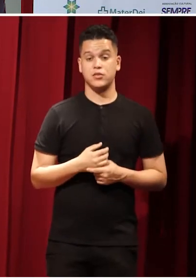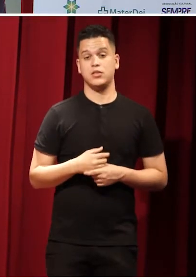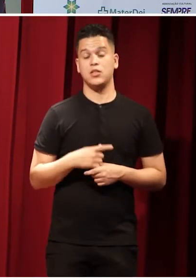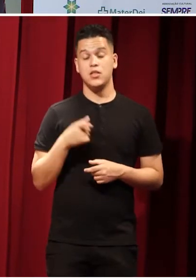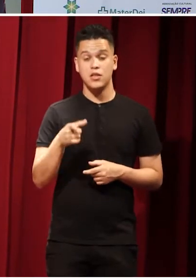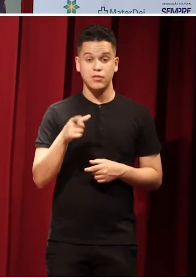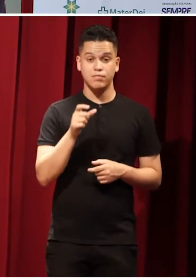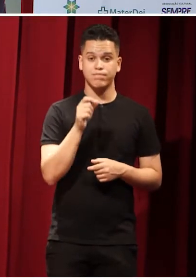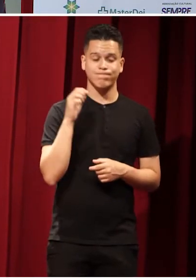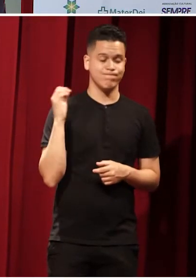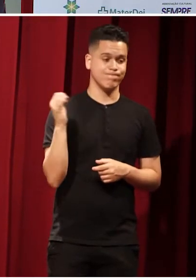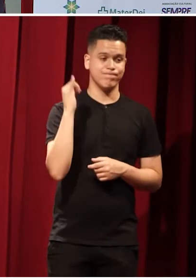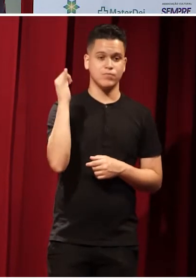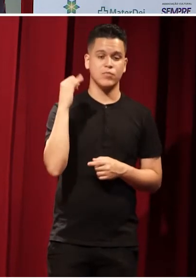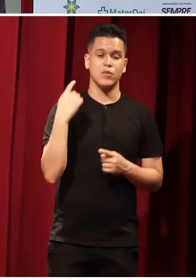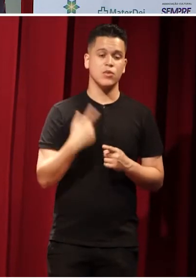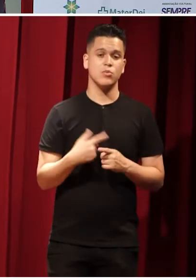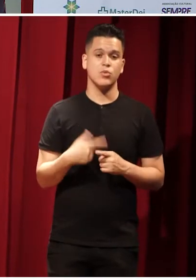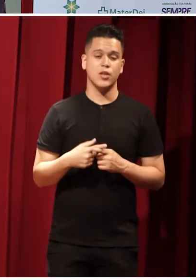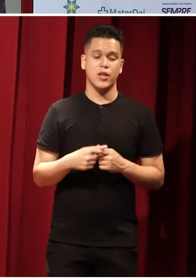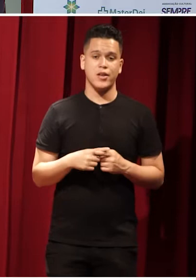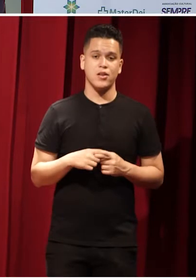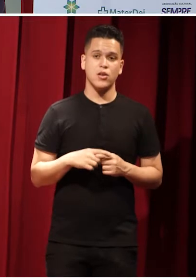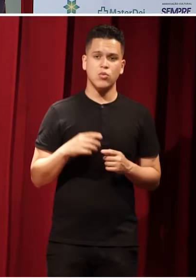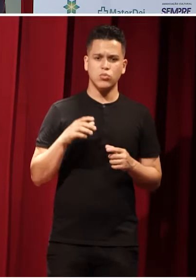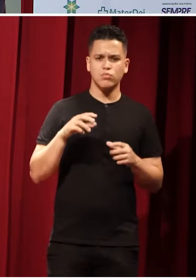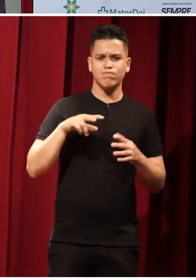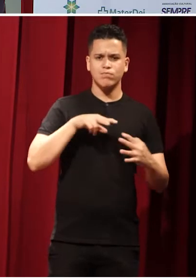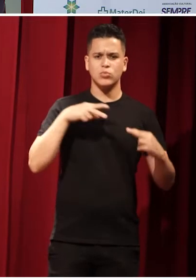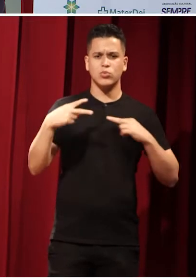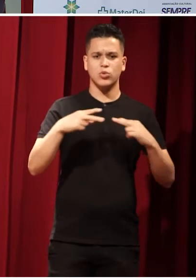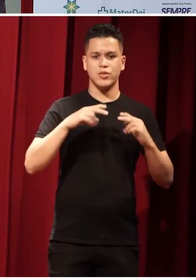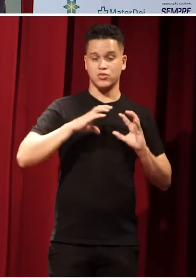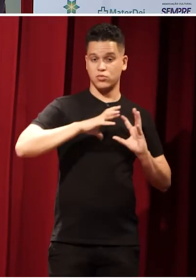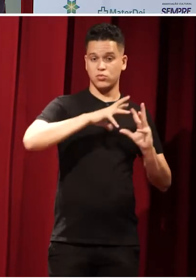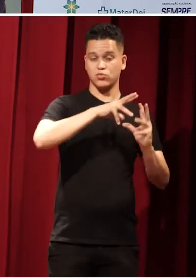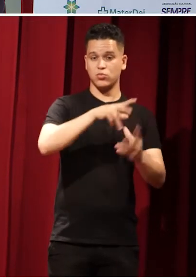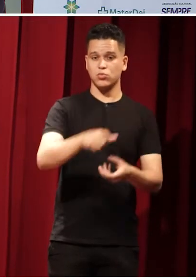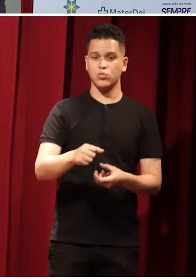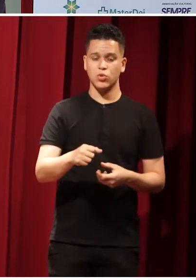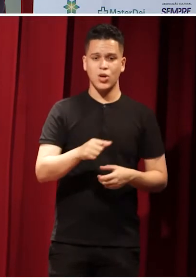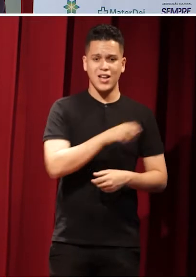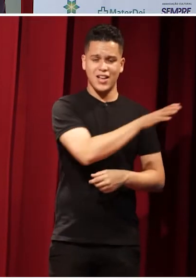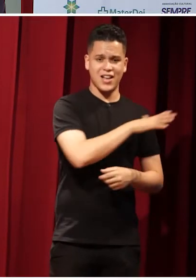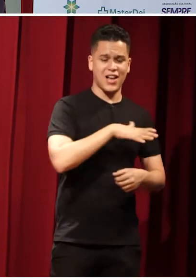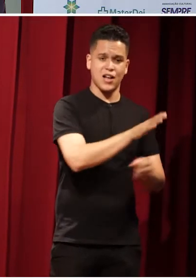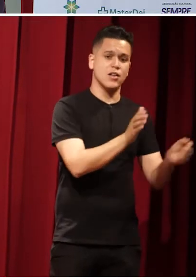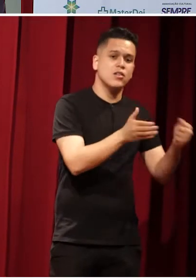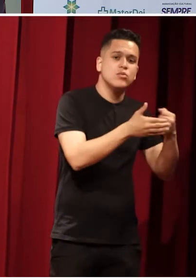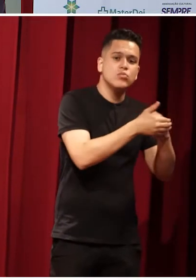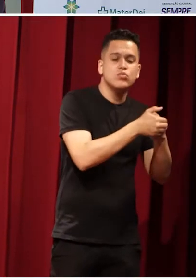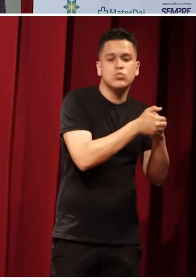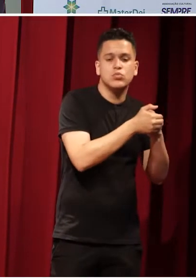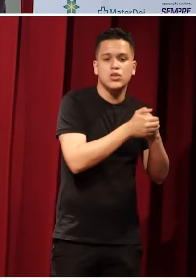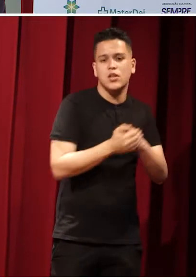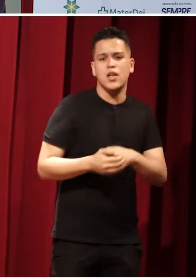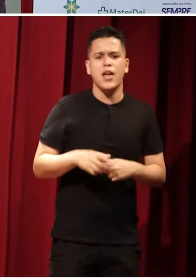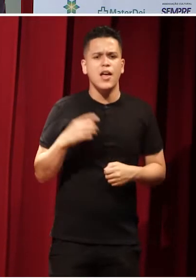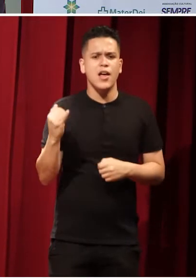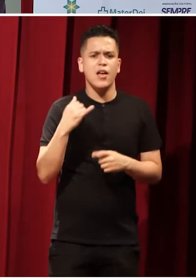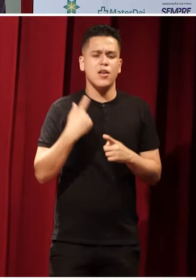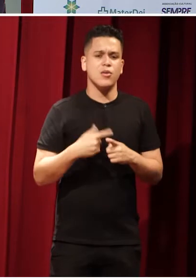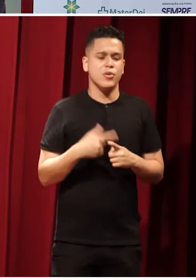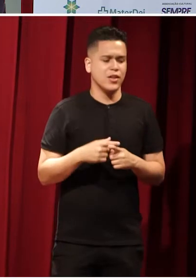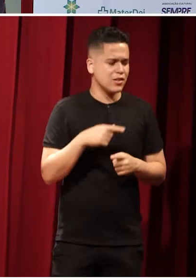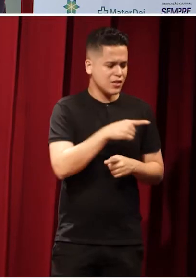porque internacionalmente, qual é a importância dessas áreas de reserva? É que, além de serem reservas de